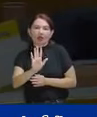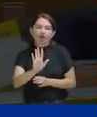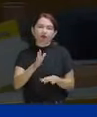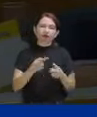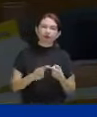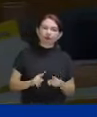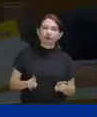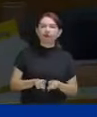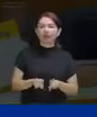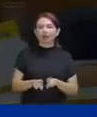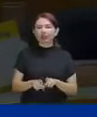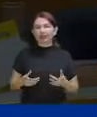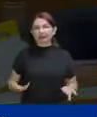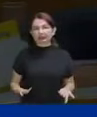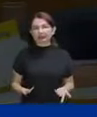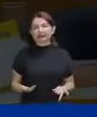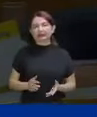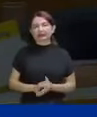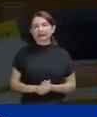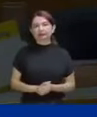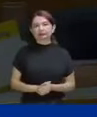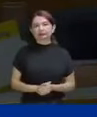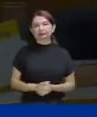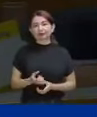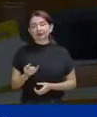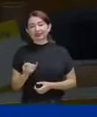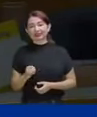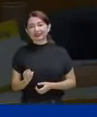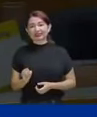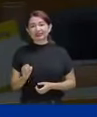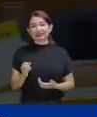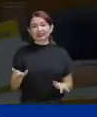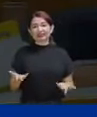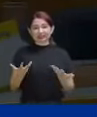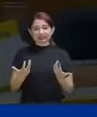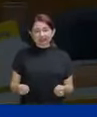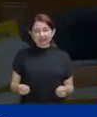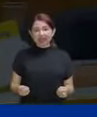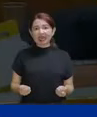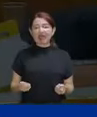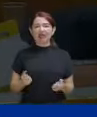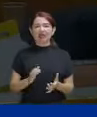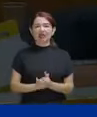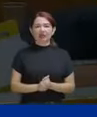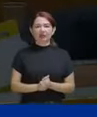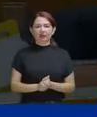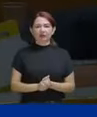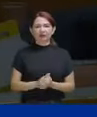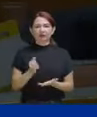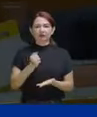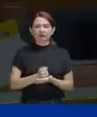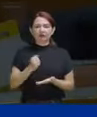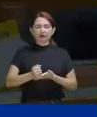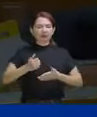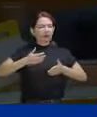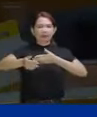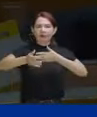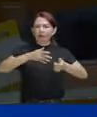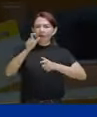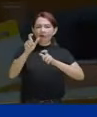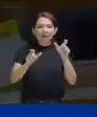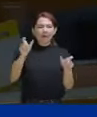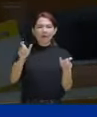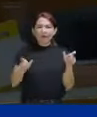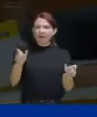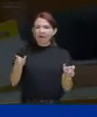por si só, porque se fosse assim, bastava a pessoa não contratar um profissional que